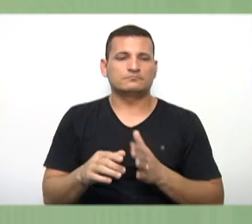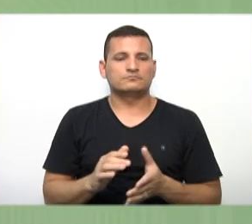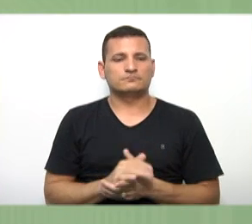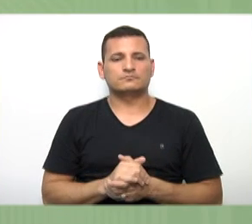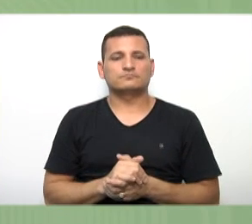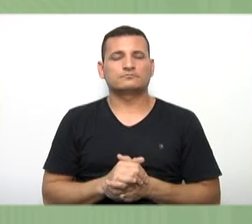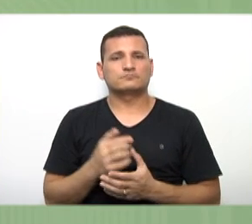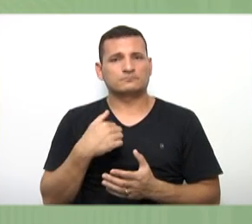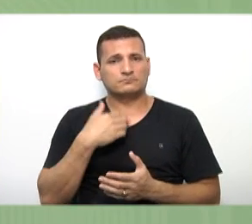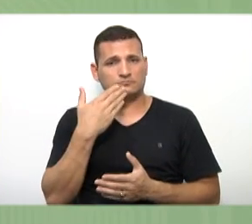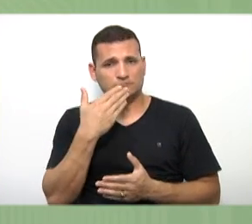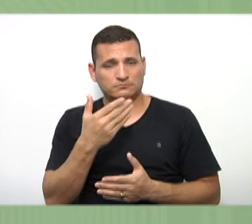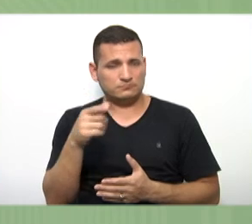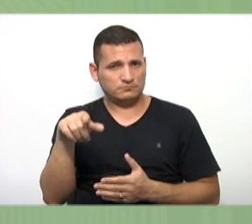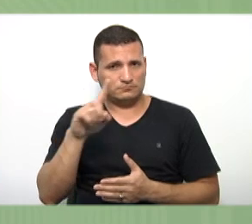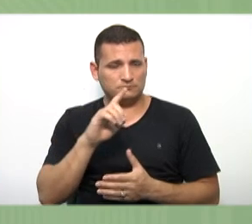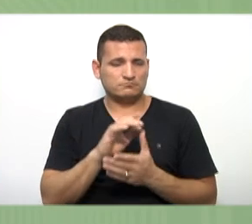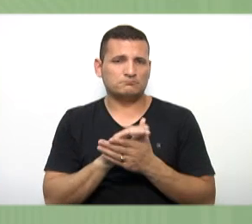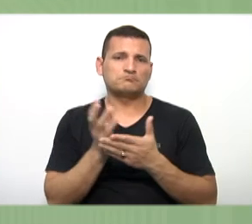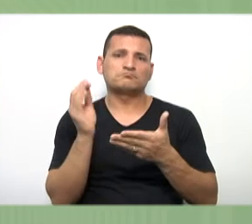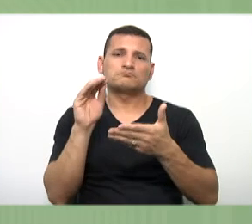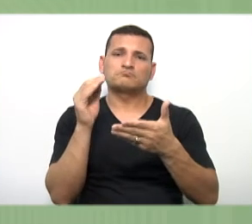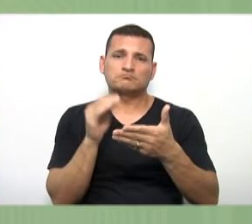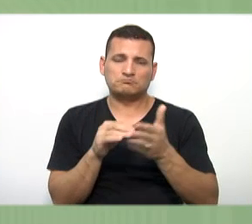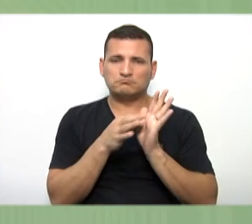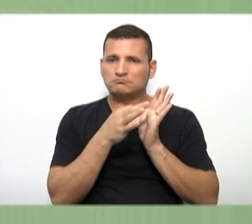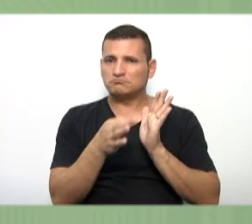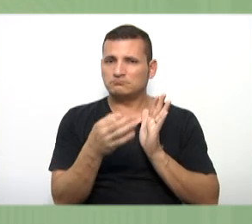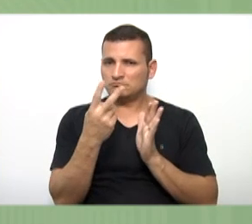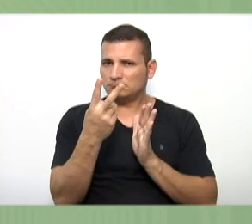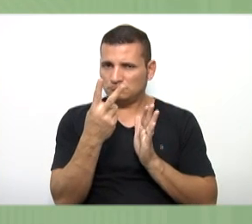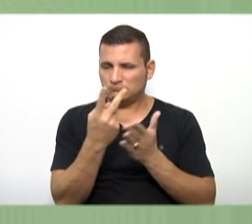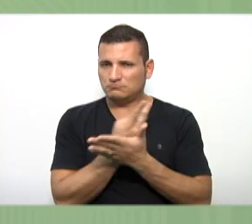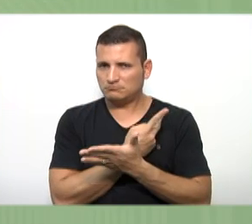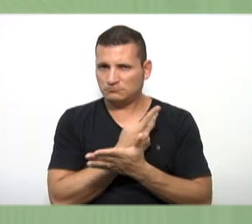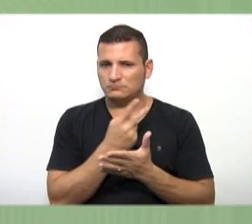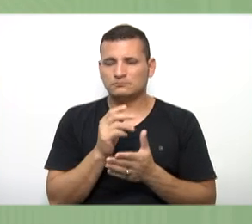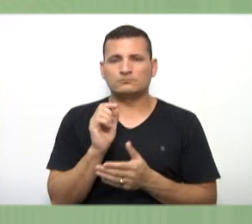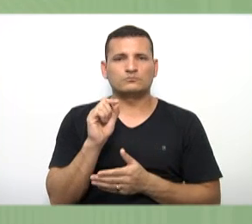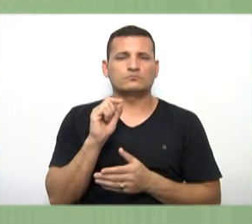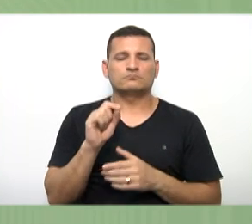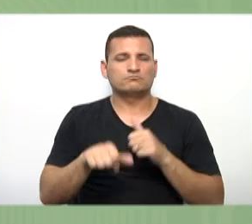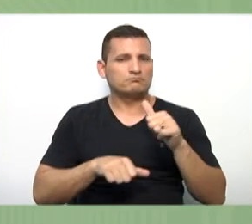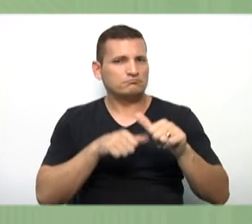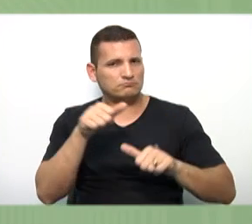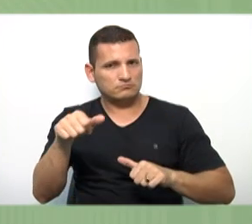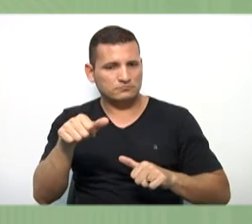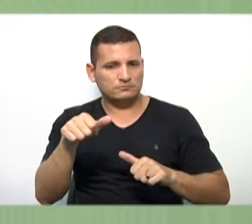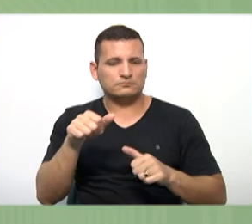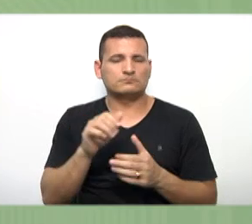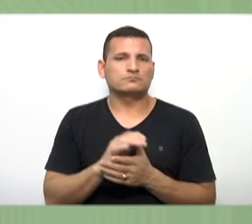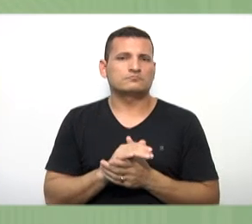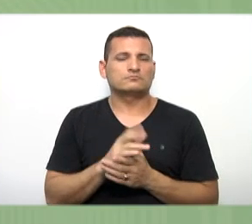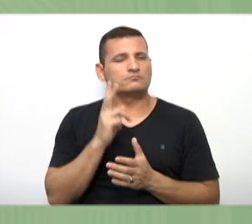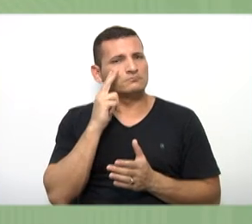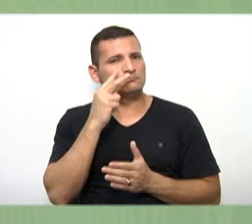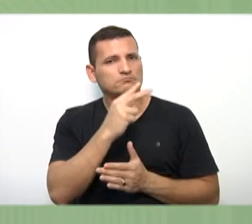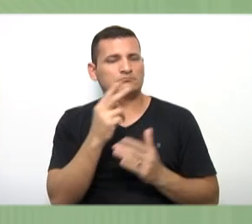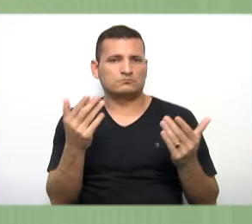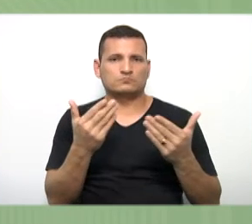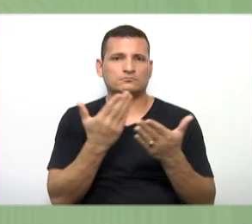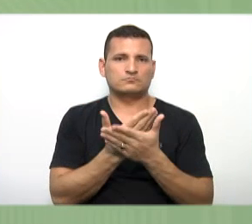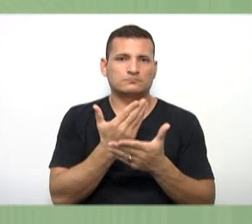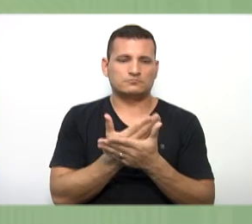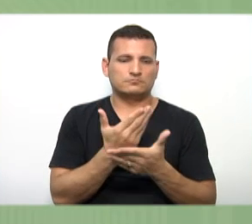2 fatores que impulsionam a mudança, de acordo com o que nós vimos na nossa aula de